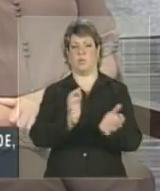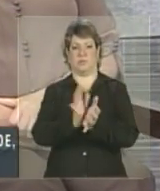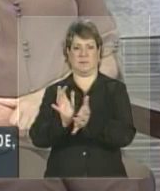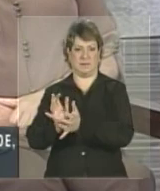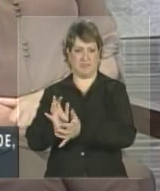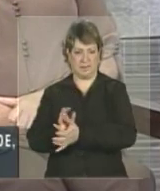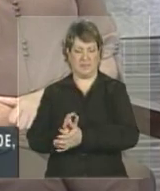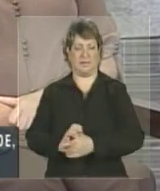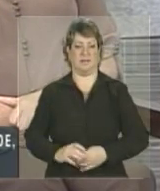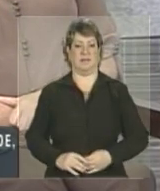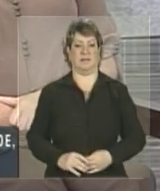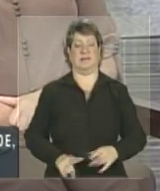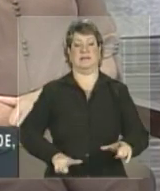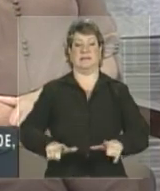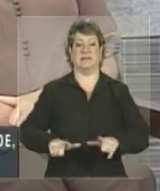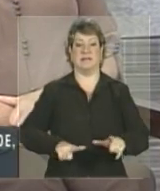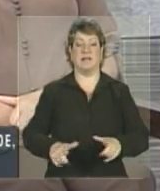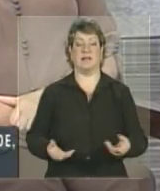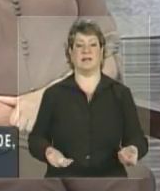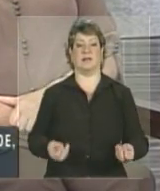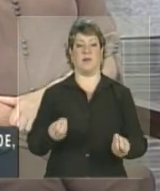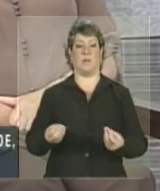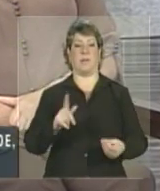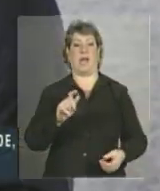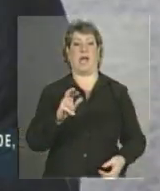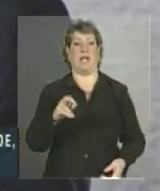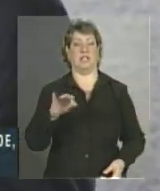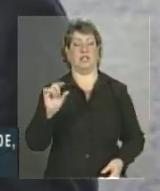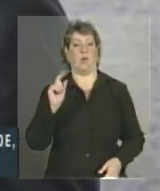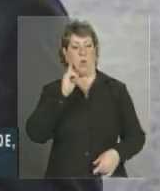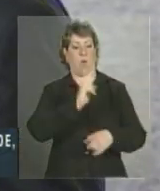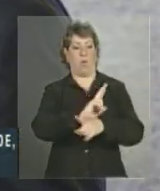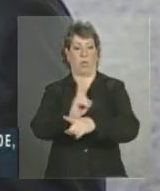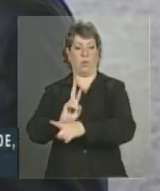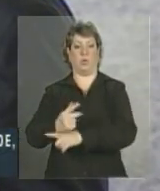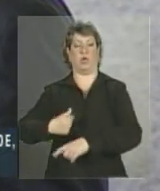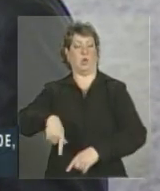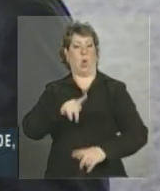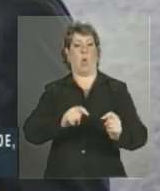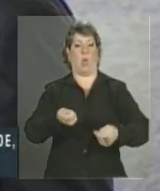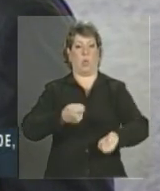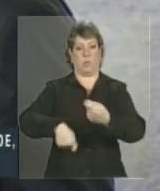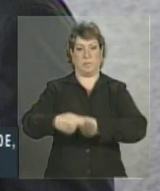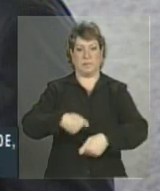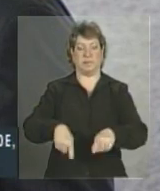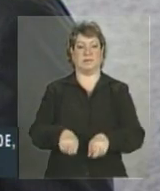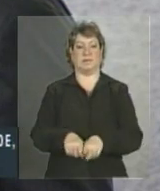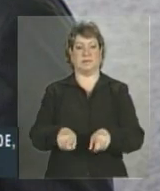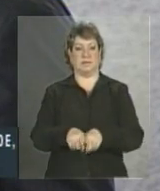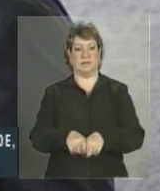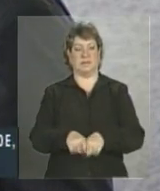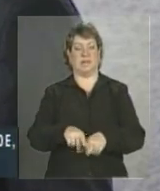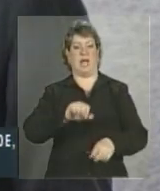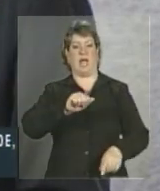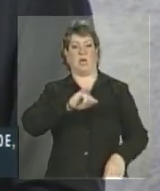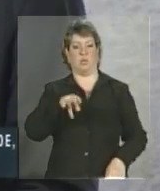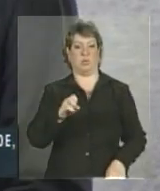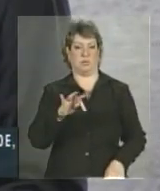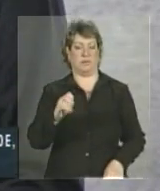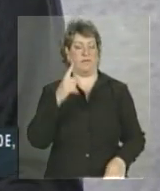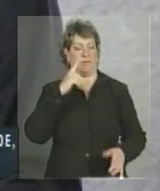aspectos de trabalhar a garantia do controle da nossa economia, do ajuste